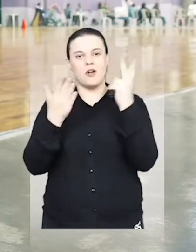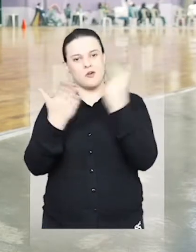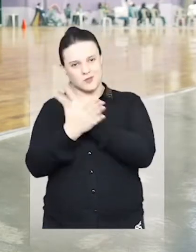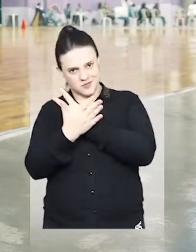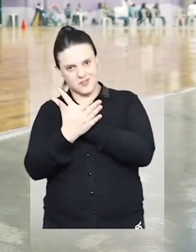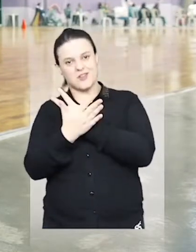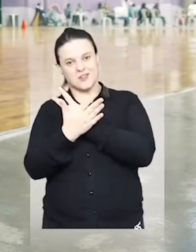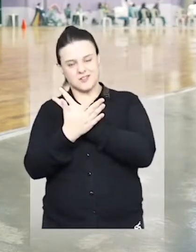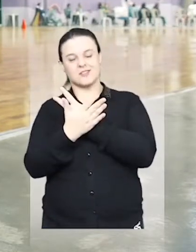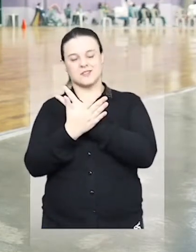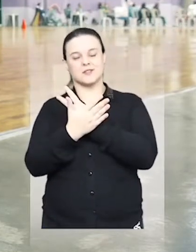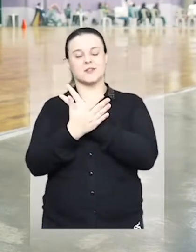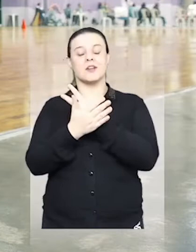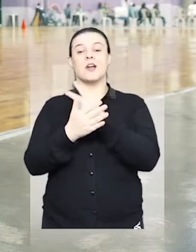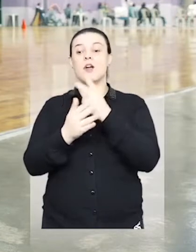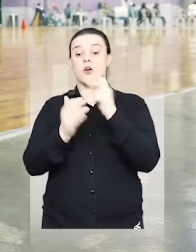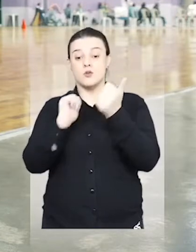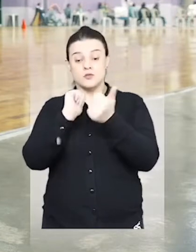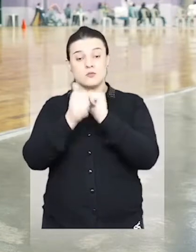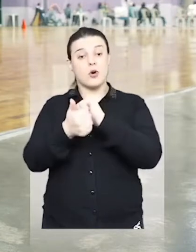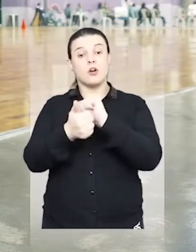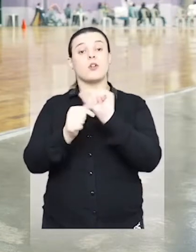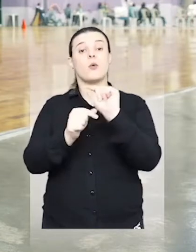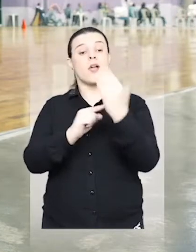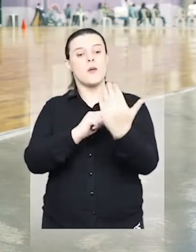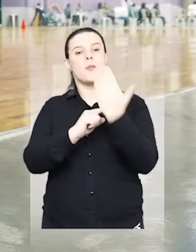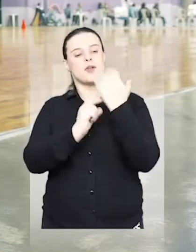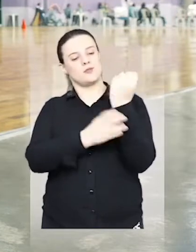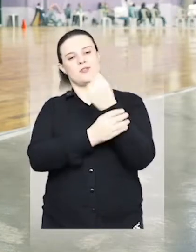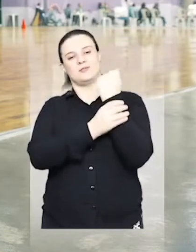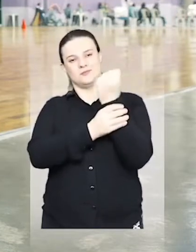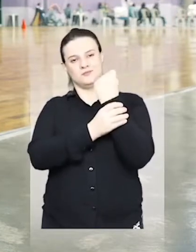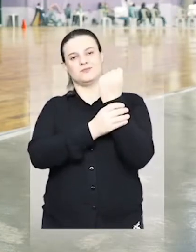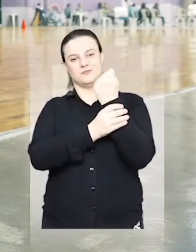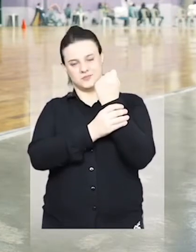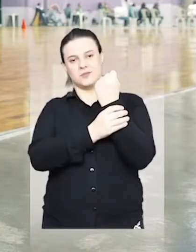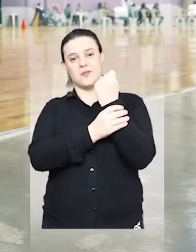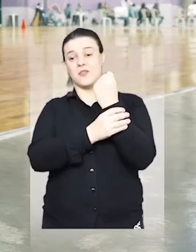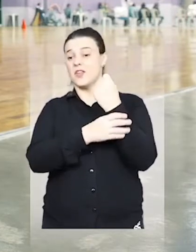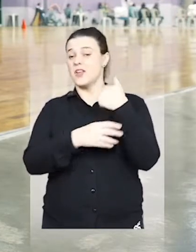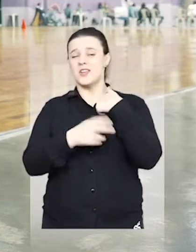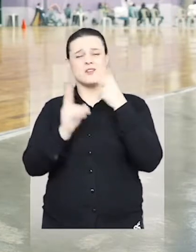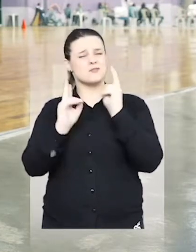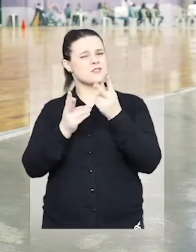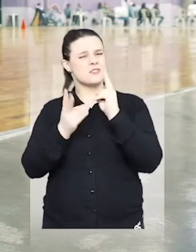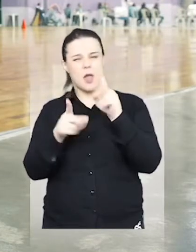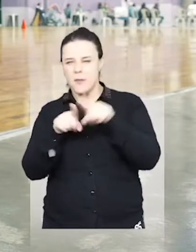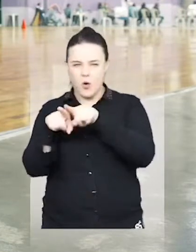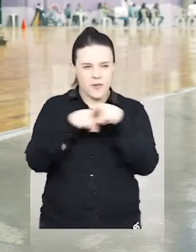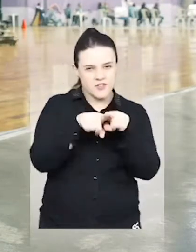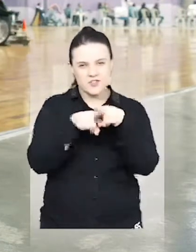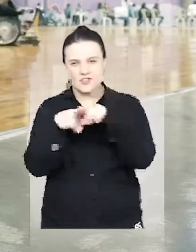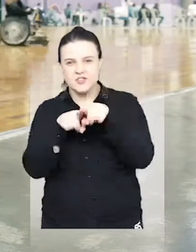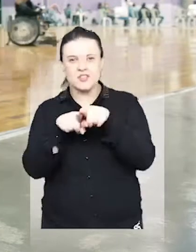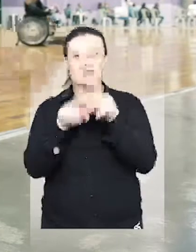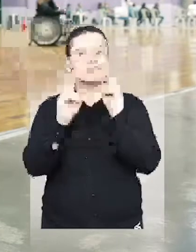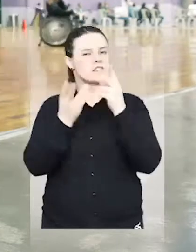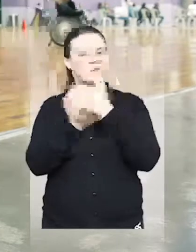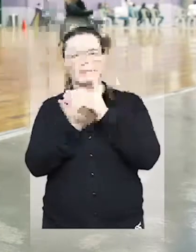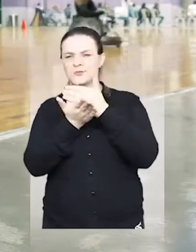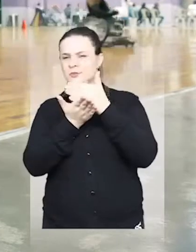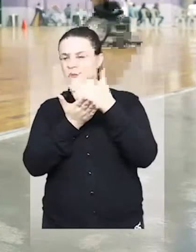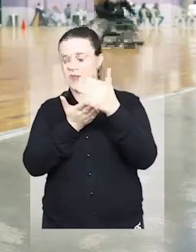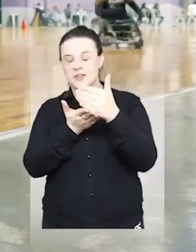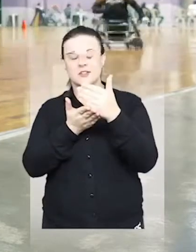que sofrem uma lesão medular, o esporte vem como uma reabilitação. E eu sempre fui muito competitivo, né? Então desde